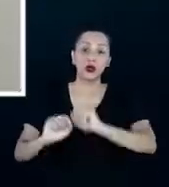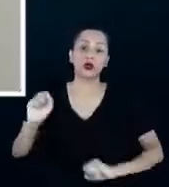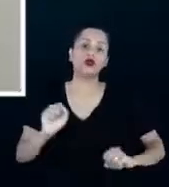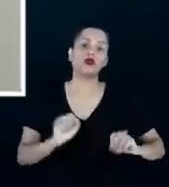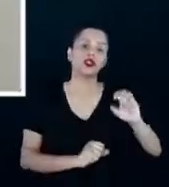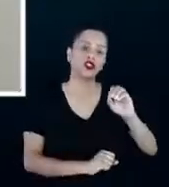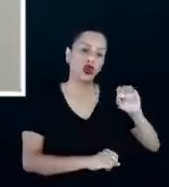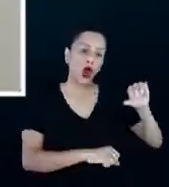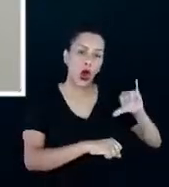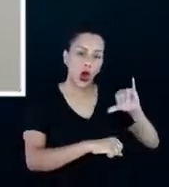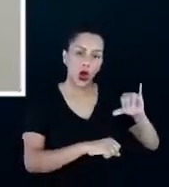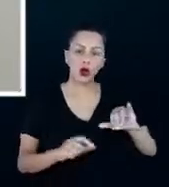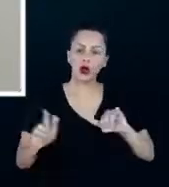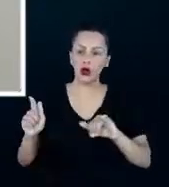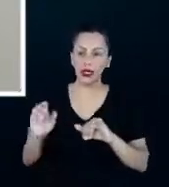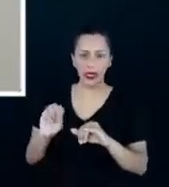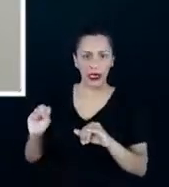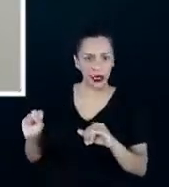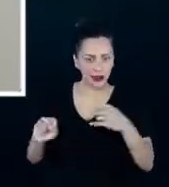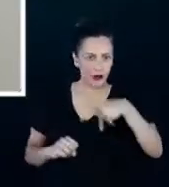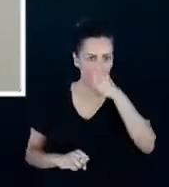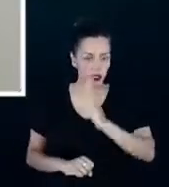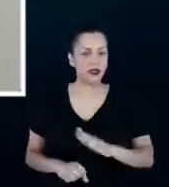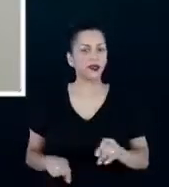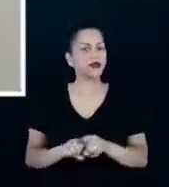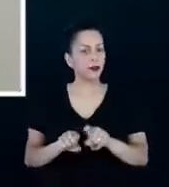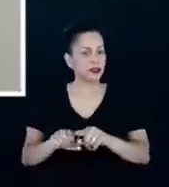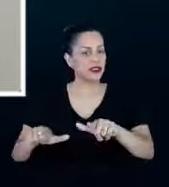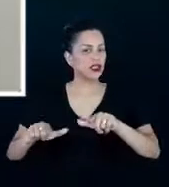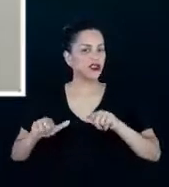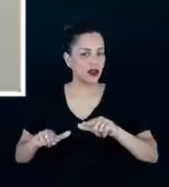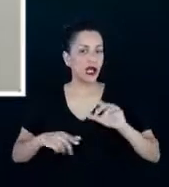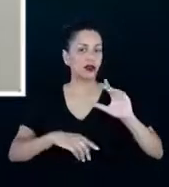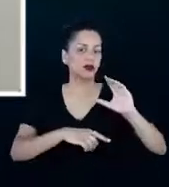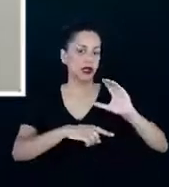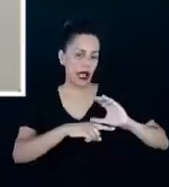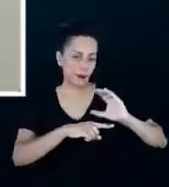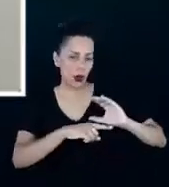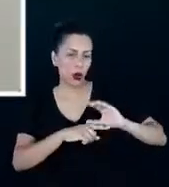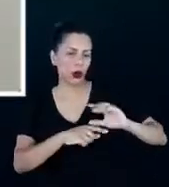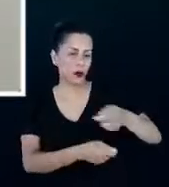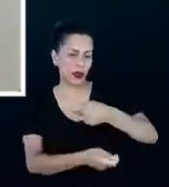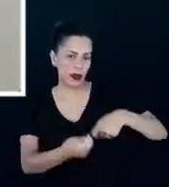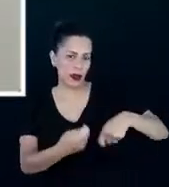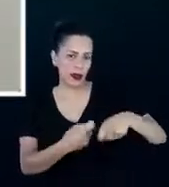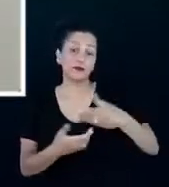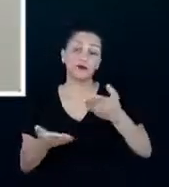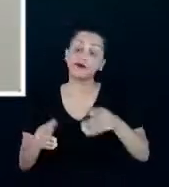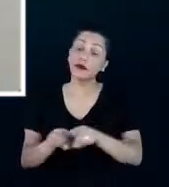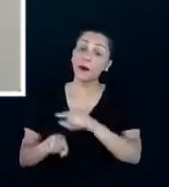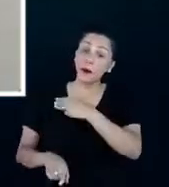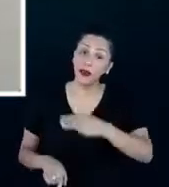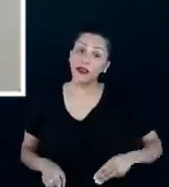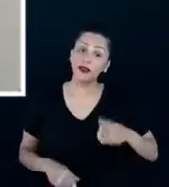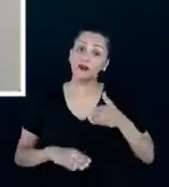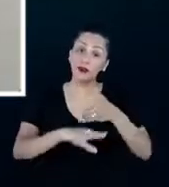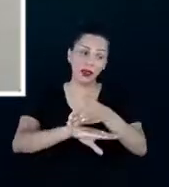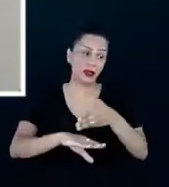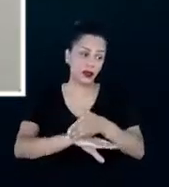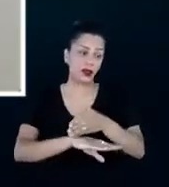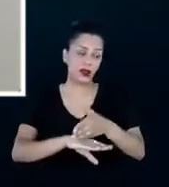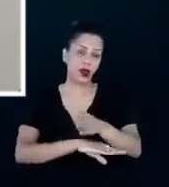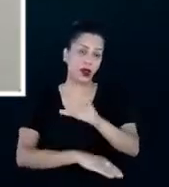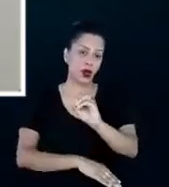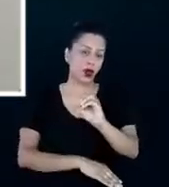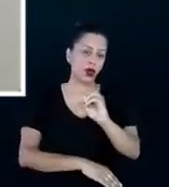EPE sobre certificação do mercado de carbono. E o ministro, né, esteve, né, na COP26. A gente fez questão de levar essa